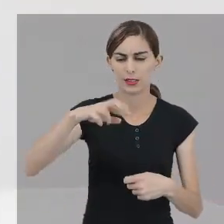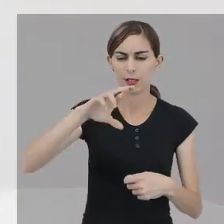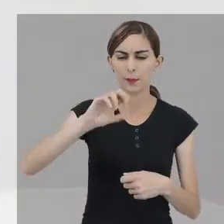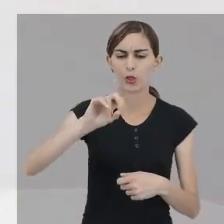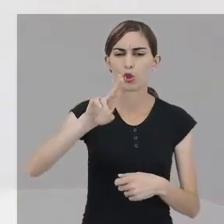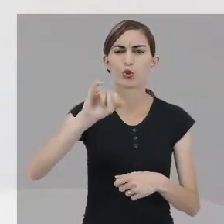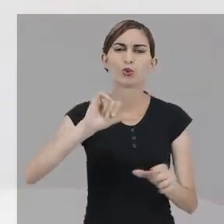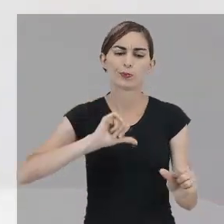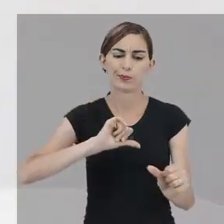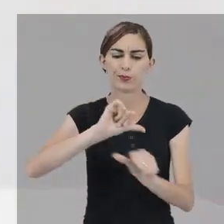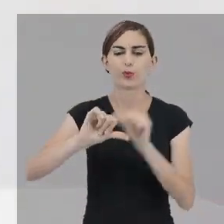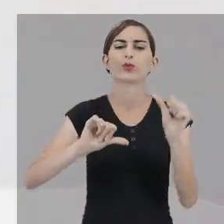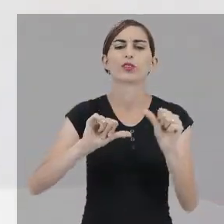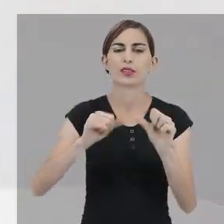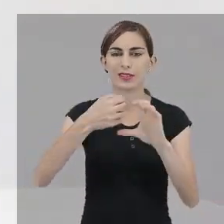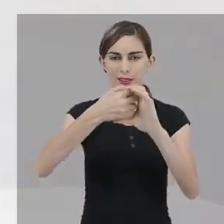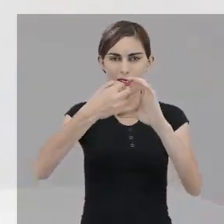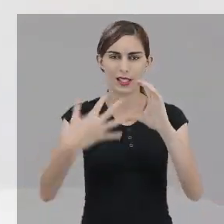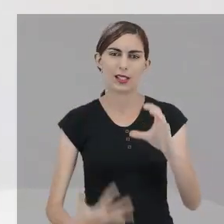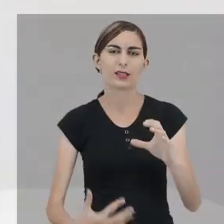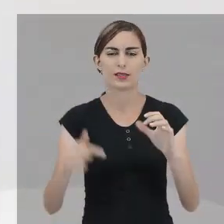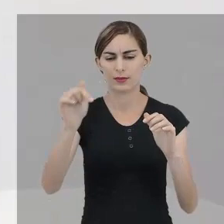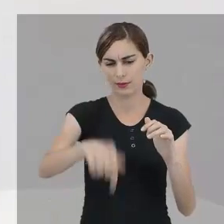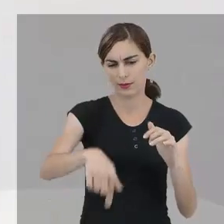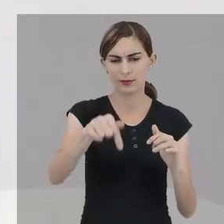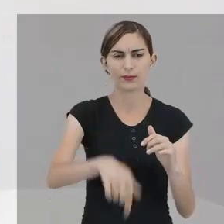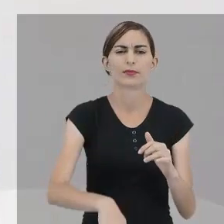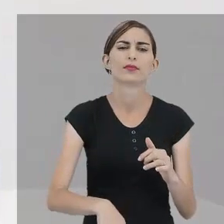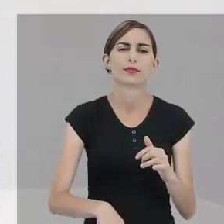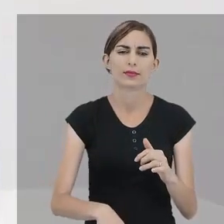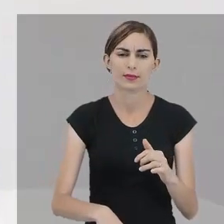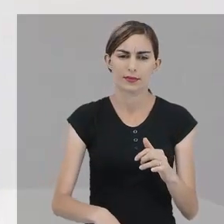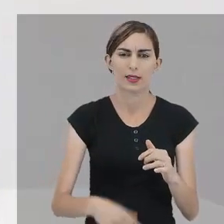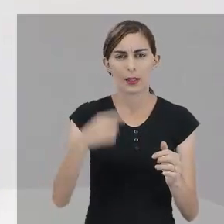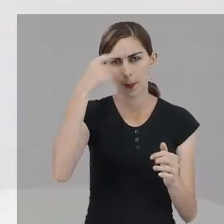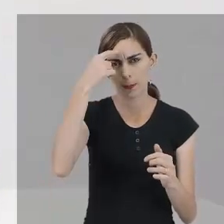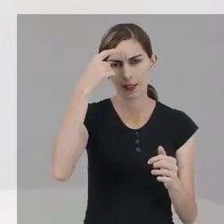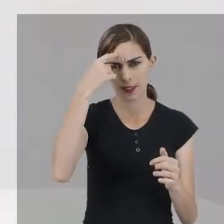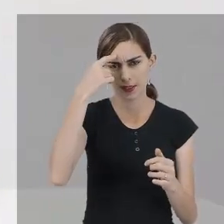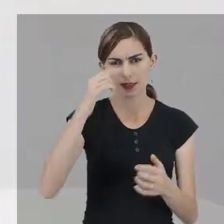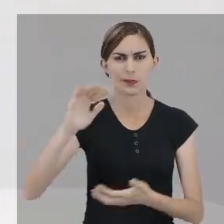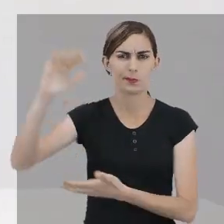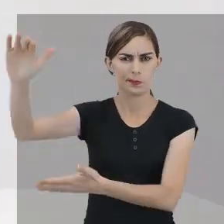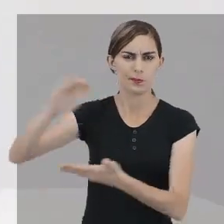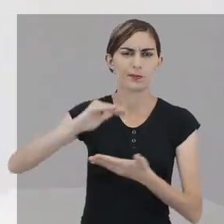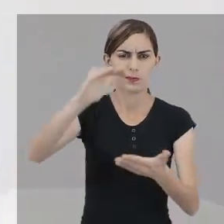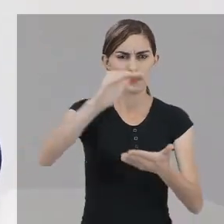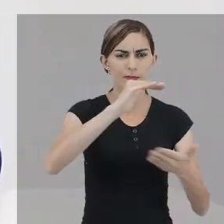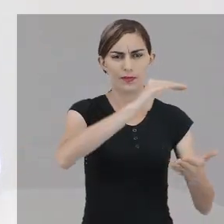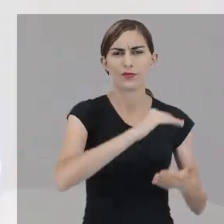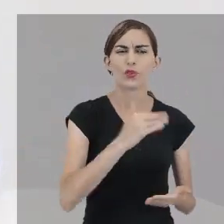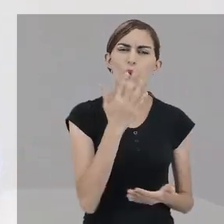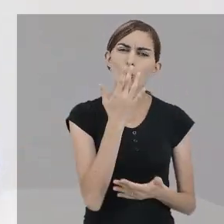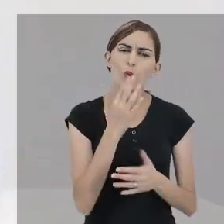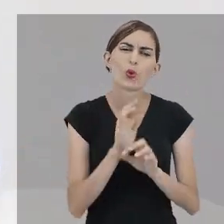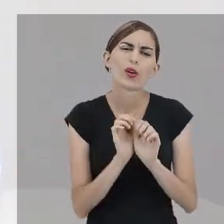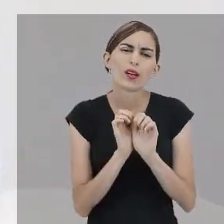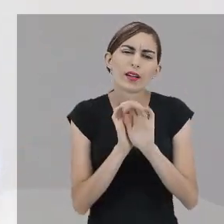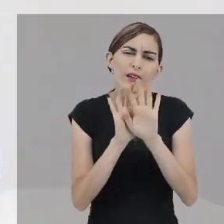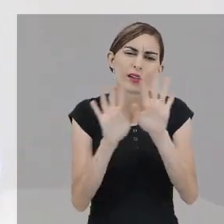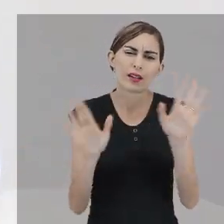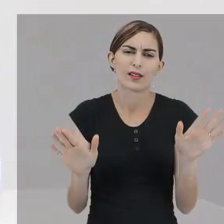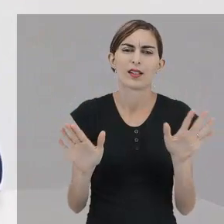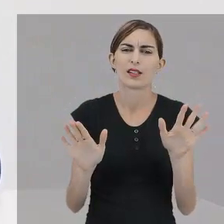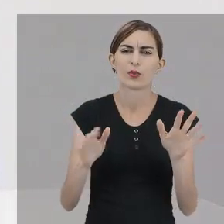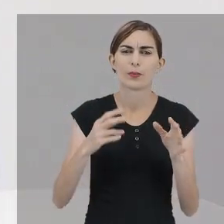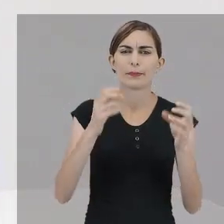ser reajustado às características do nosso mercado. Imagine se eles mandassem cargas e cargas de sapato nude naquele tom bem clarinho